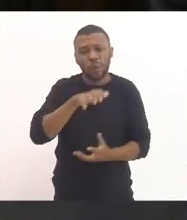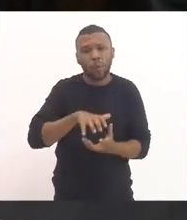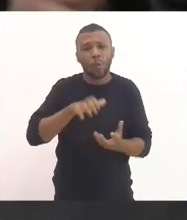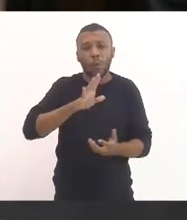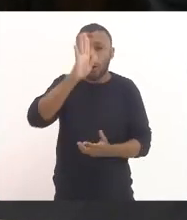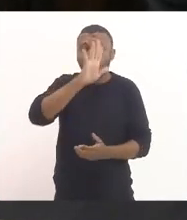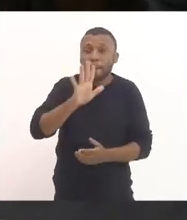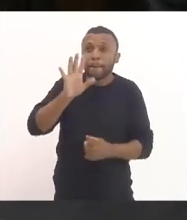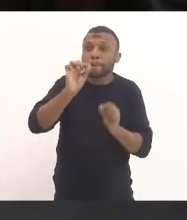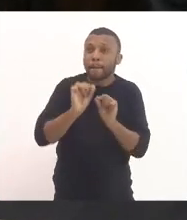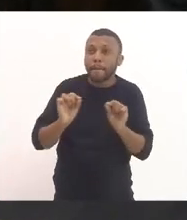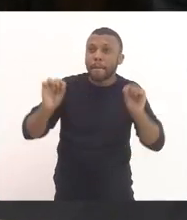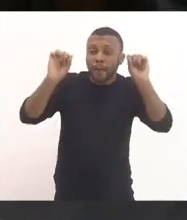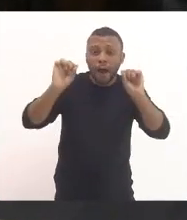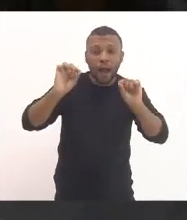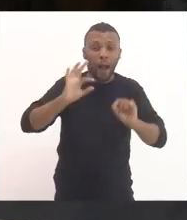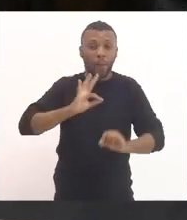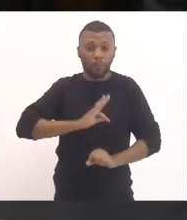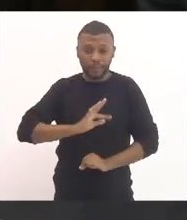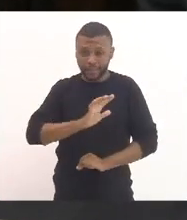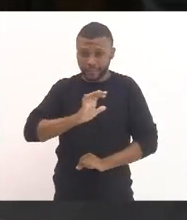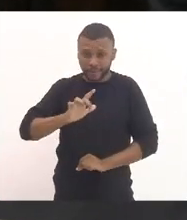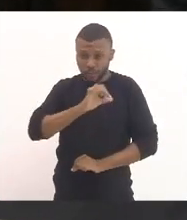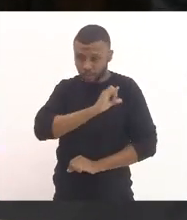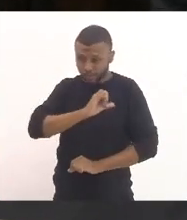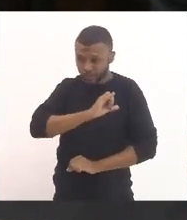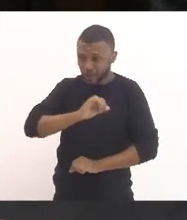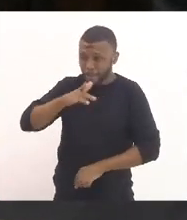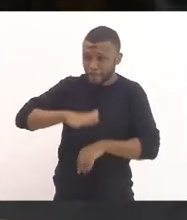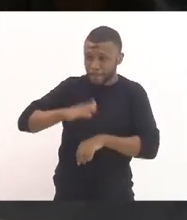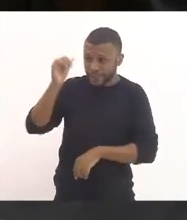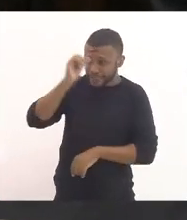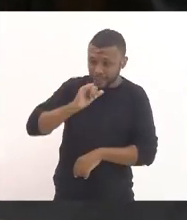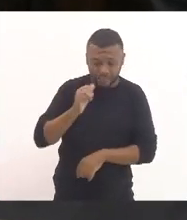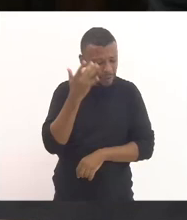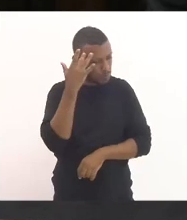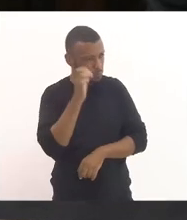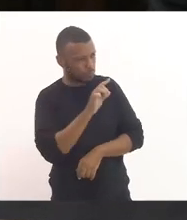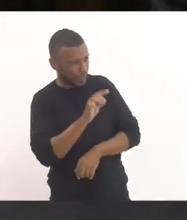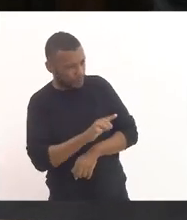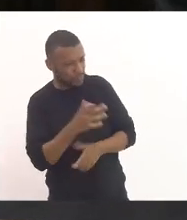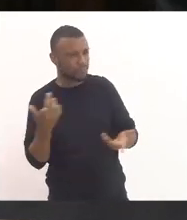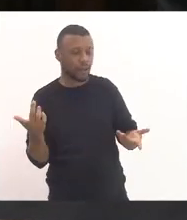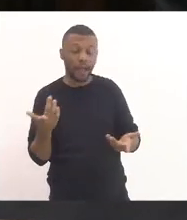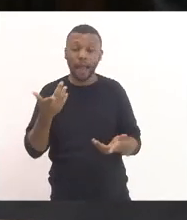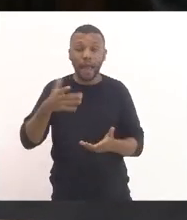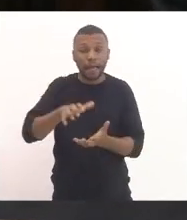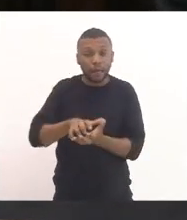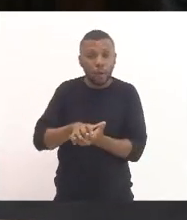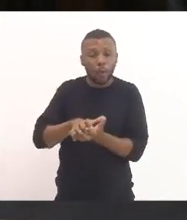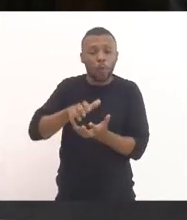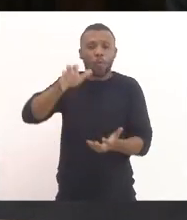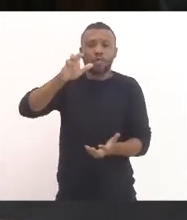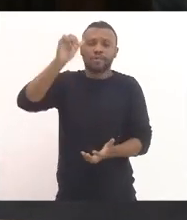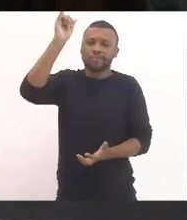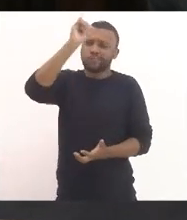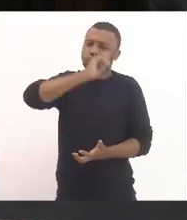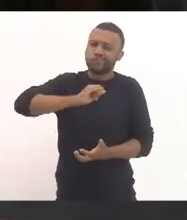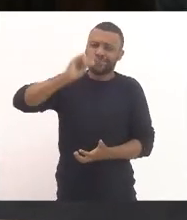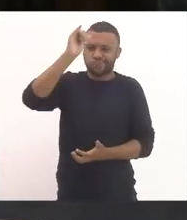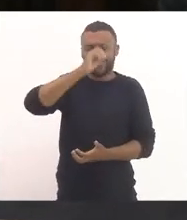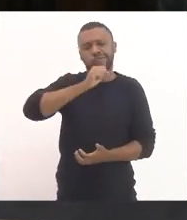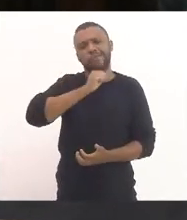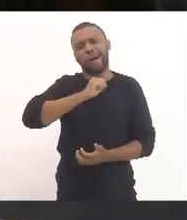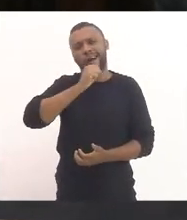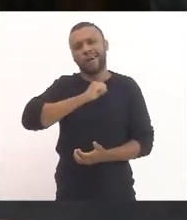regiões do Brasil é a mais antiga do Brasil né ah não sabe mas você é a mais antiga né é a mais antiga